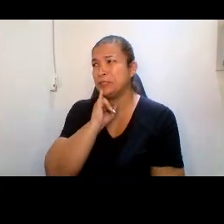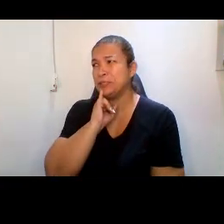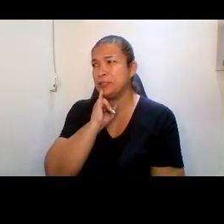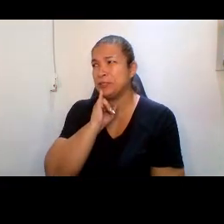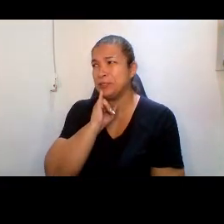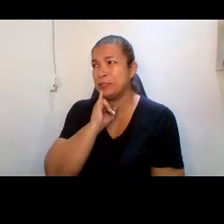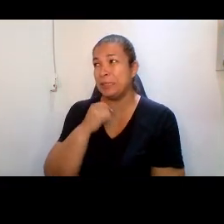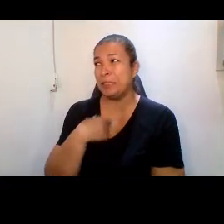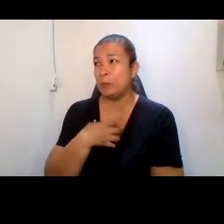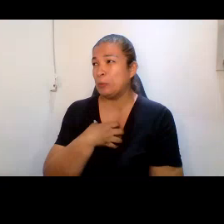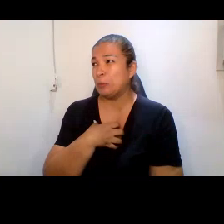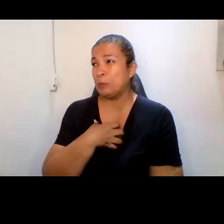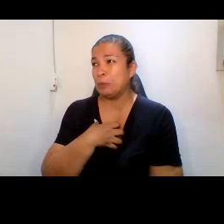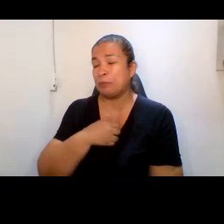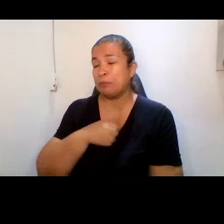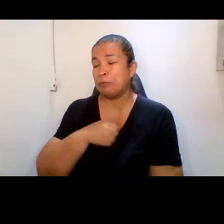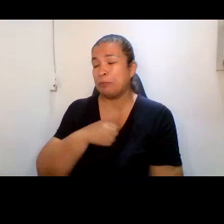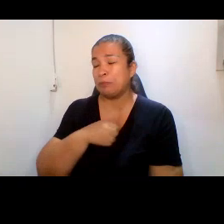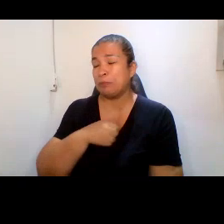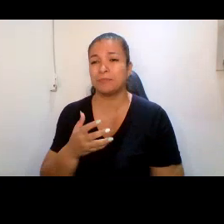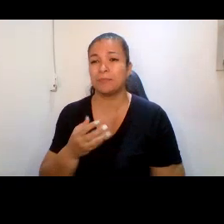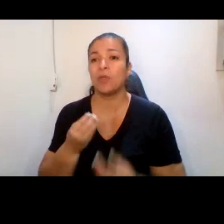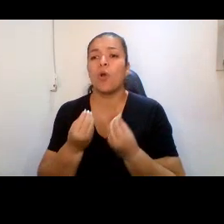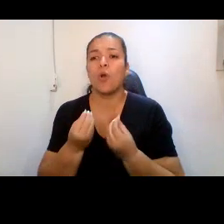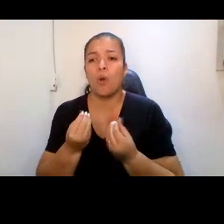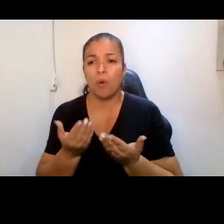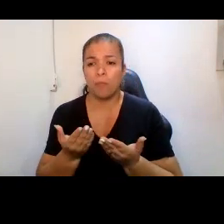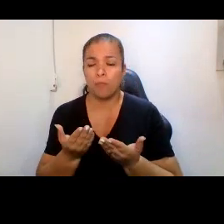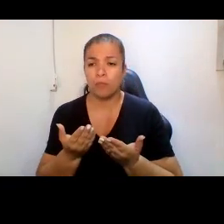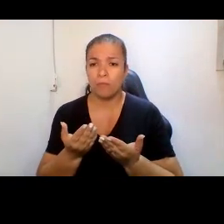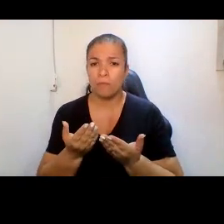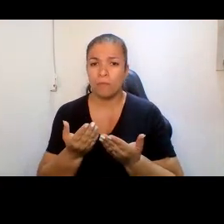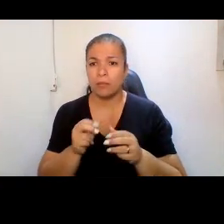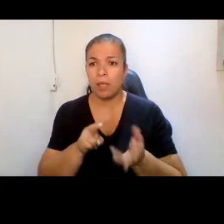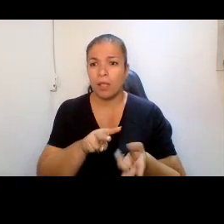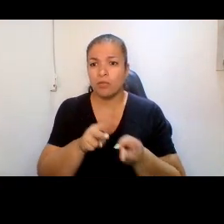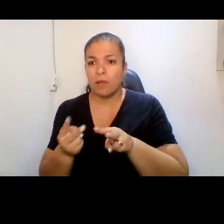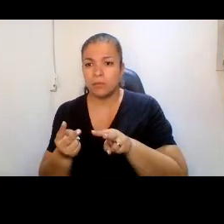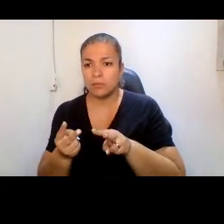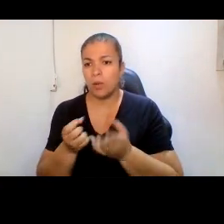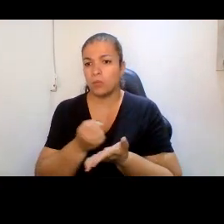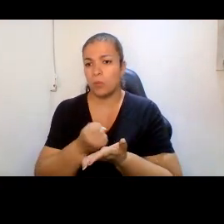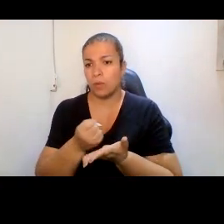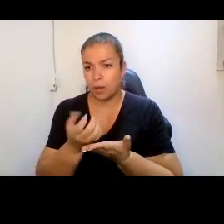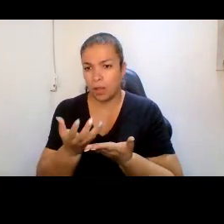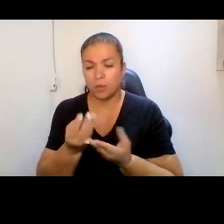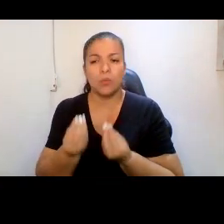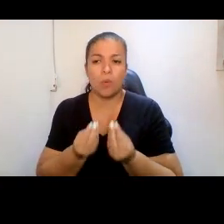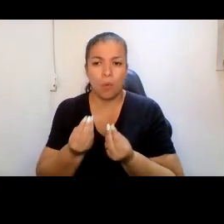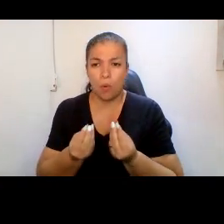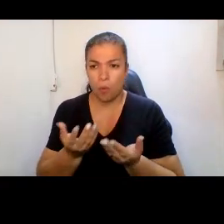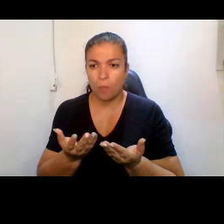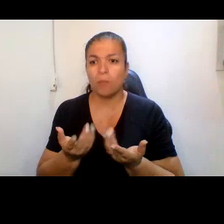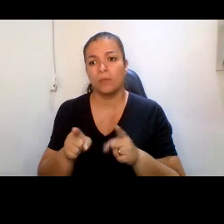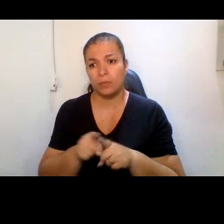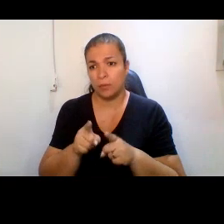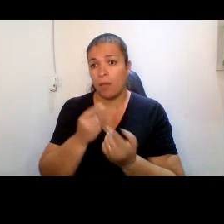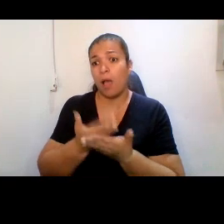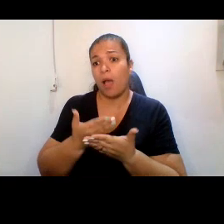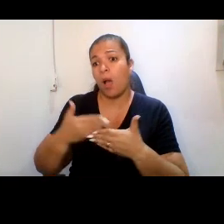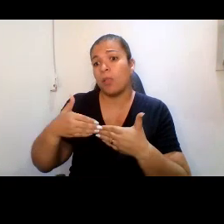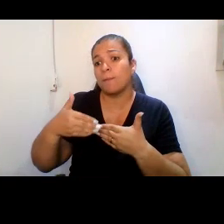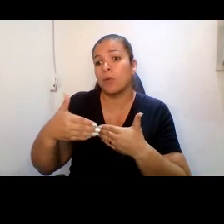estou arrasada. Como que vai se dar essa renovação e como que serão, na verdade, as próximas aulas, né?